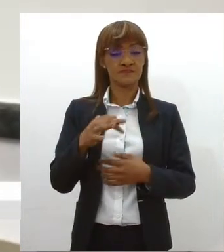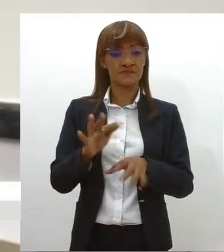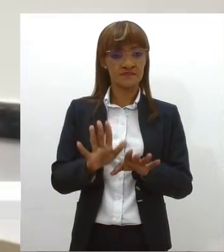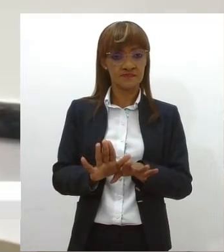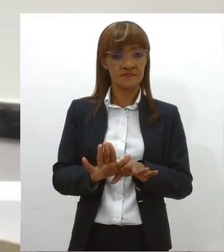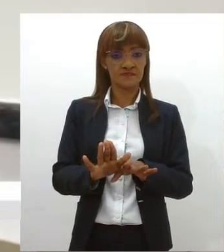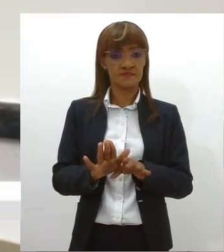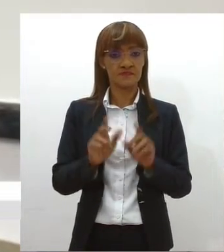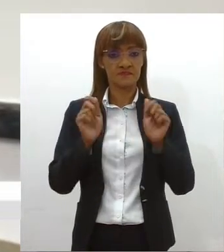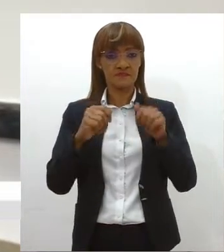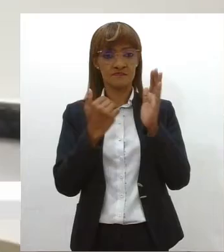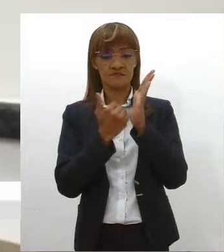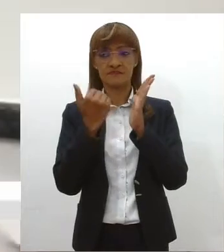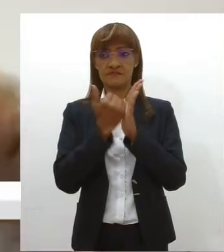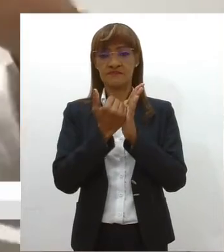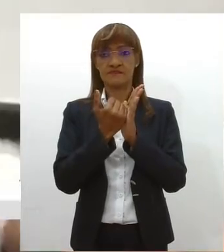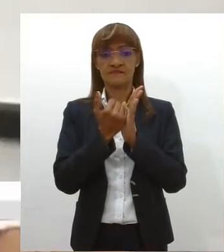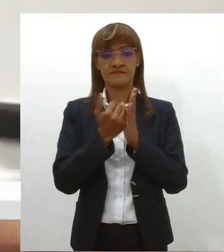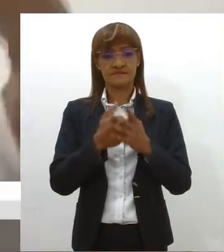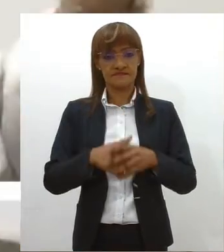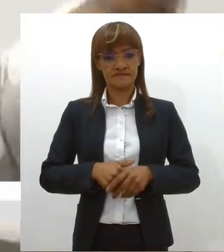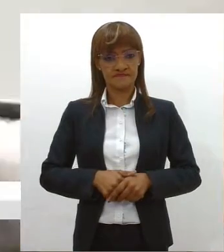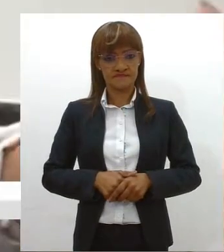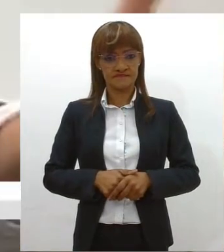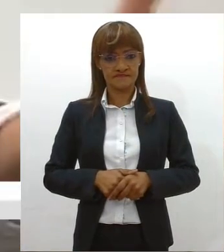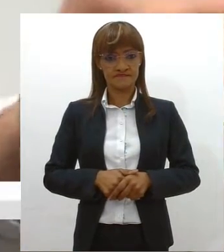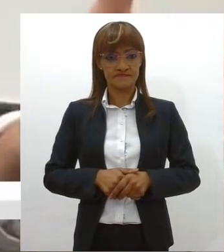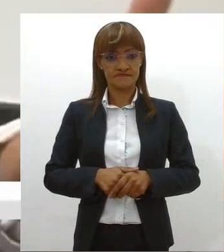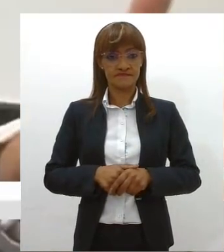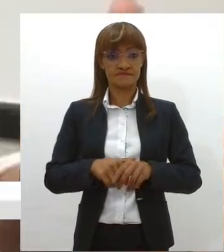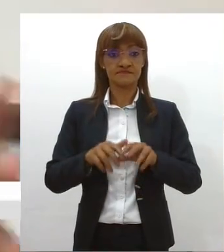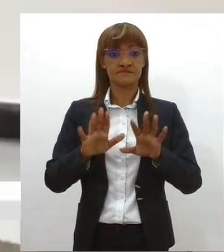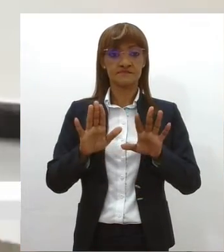a TPM. Mal comparando, o Covid, ele é